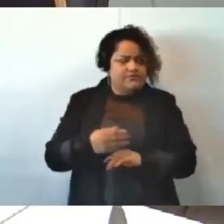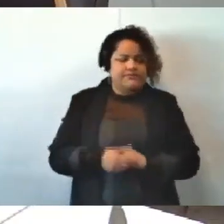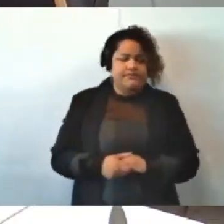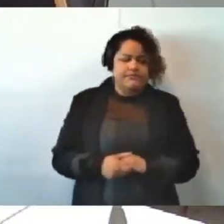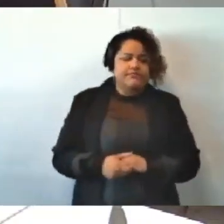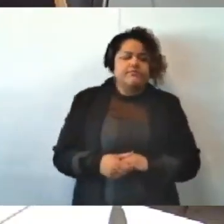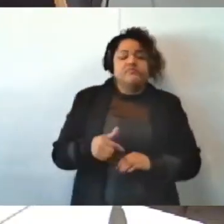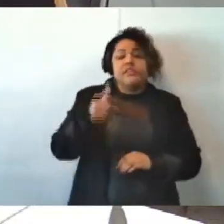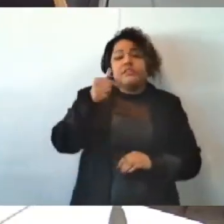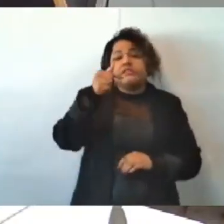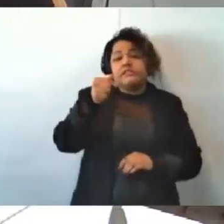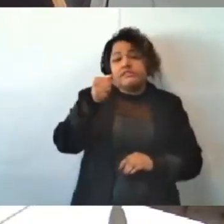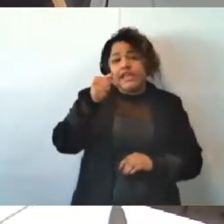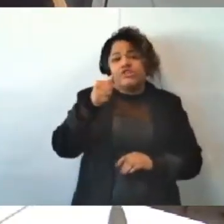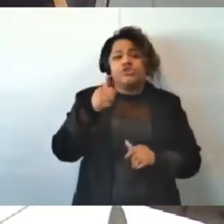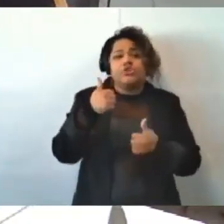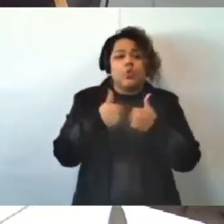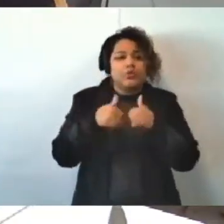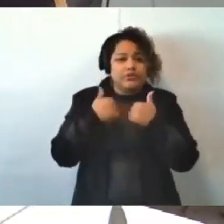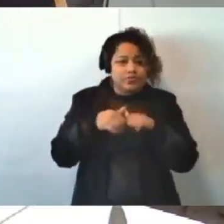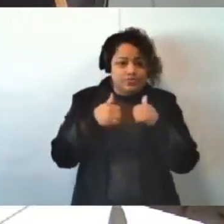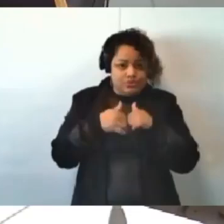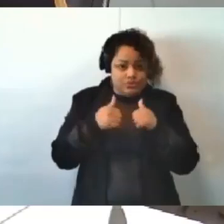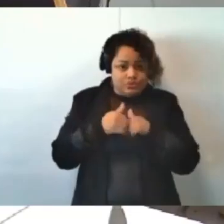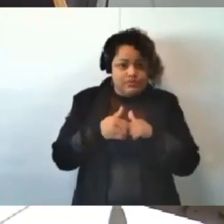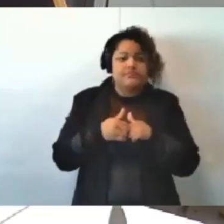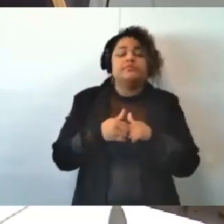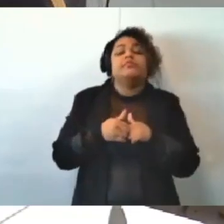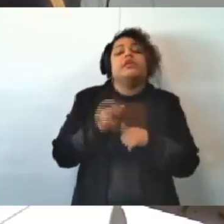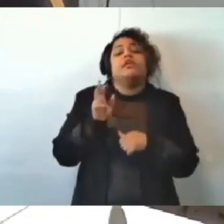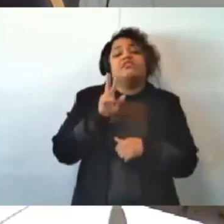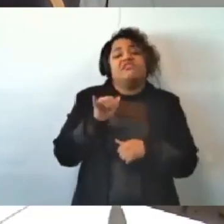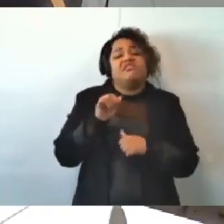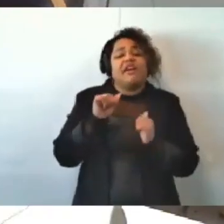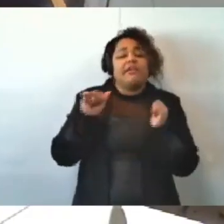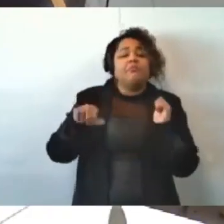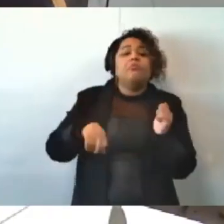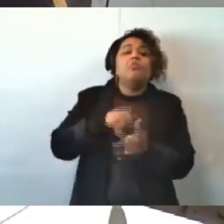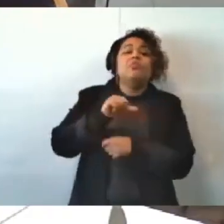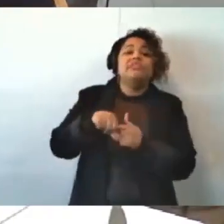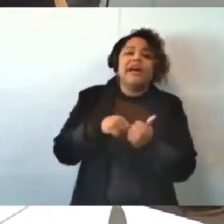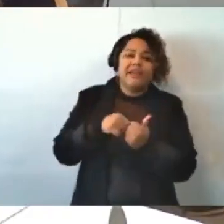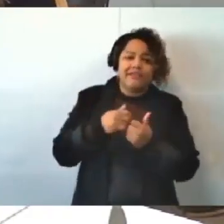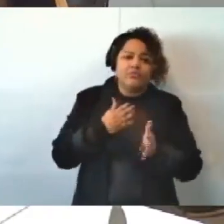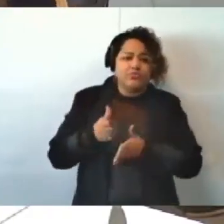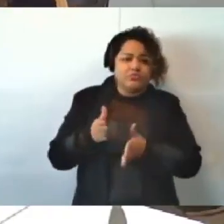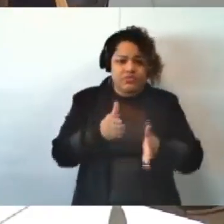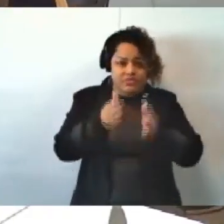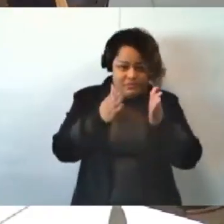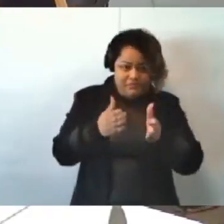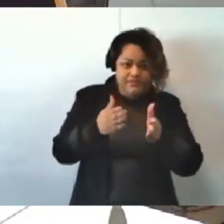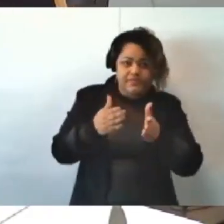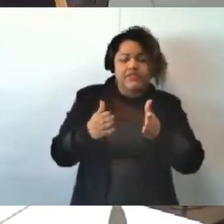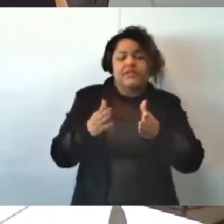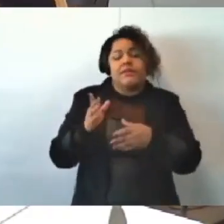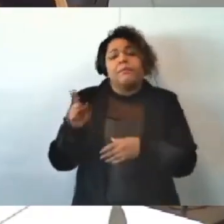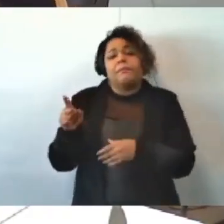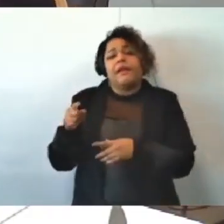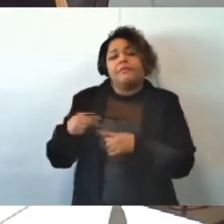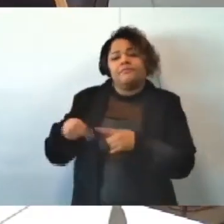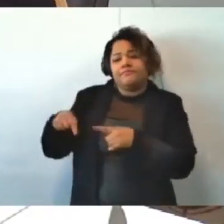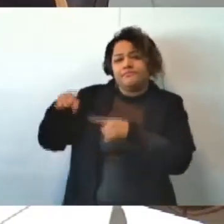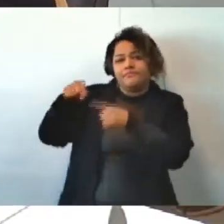desviadas, tendo ponto alterado para o início da Avenida Assis Chateaubriand e fazendo com que os ônibus, em um